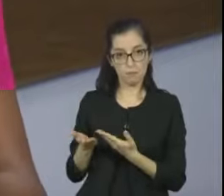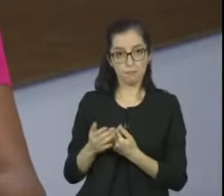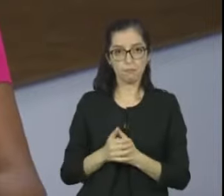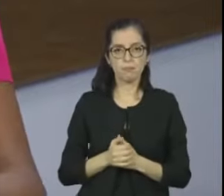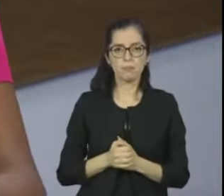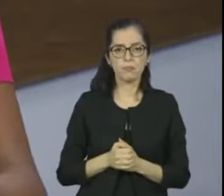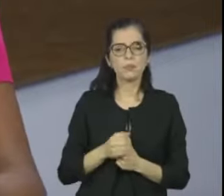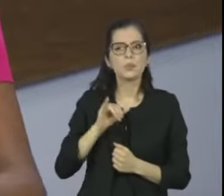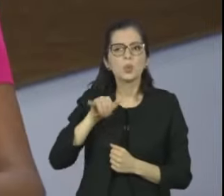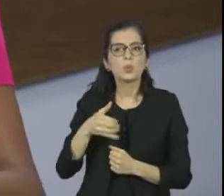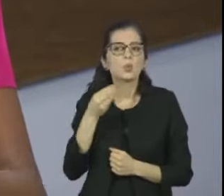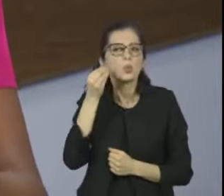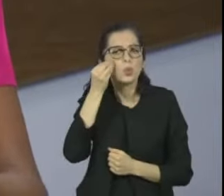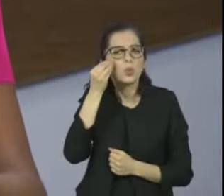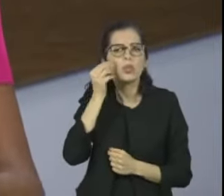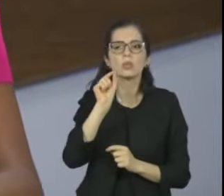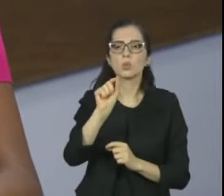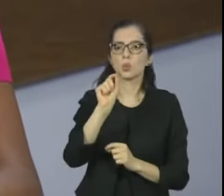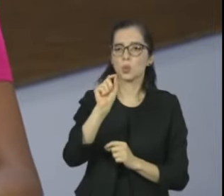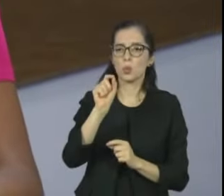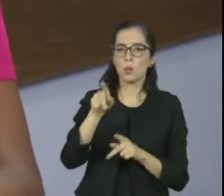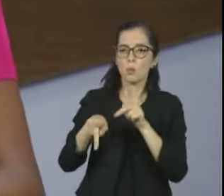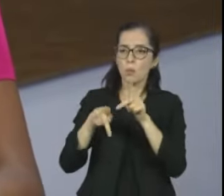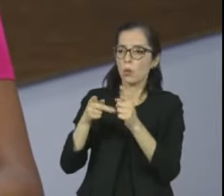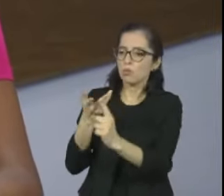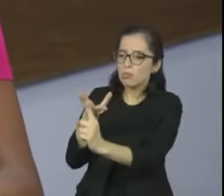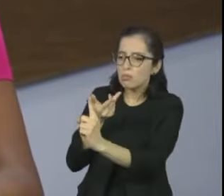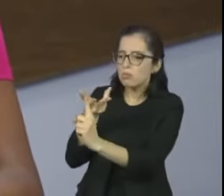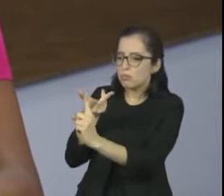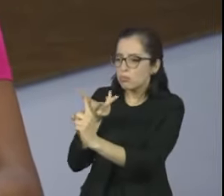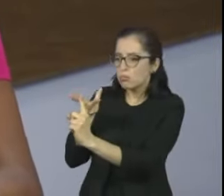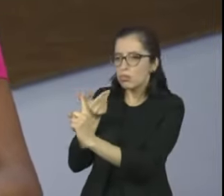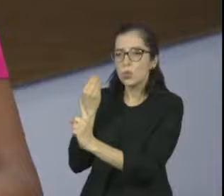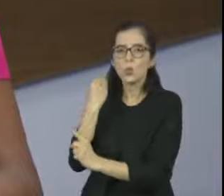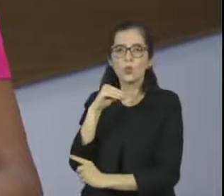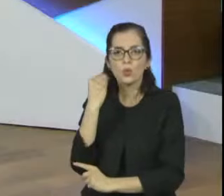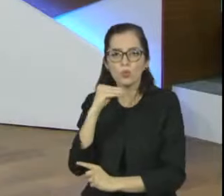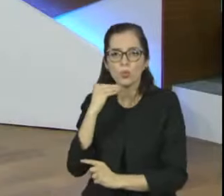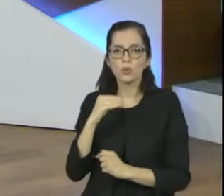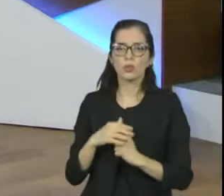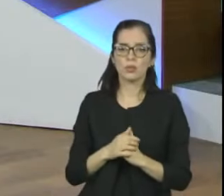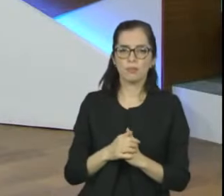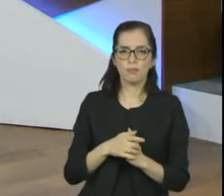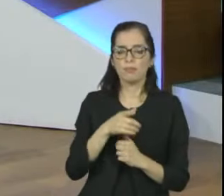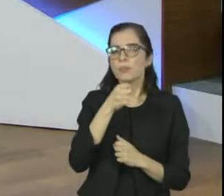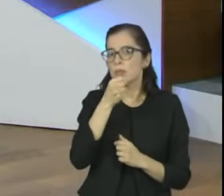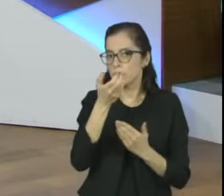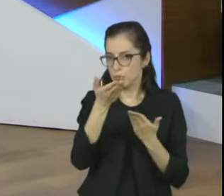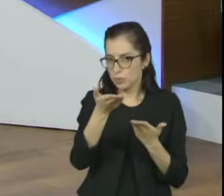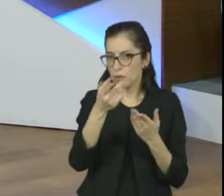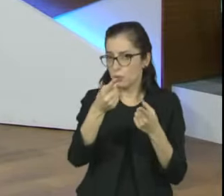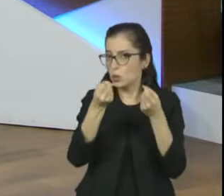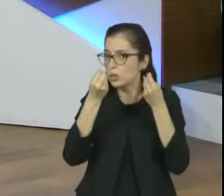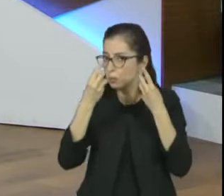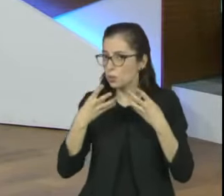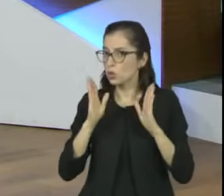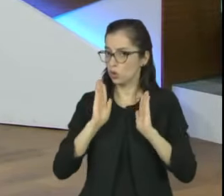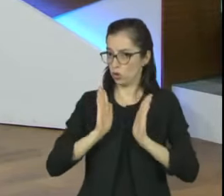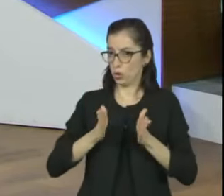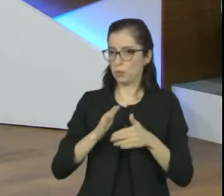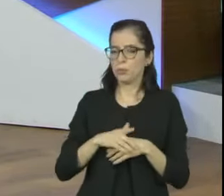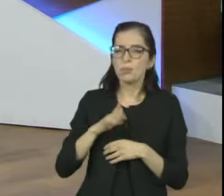tentativa de manter os fiéis buscar novos fiéis entrevista o Senhor já falou já disse que